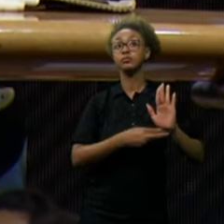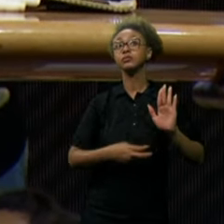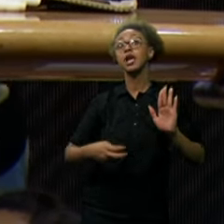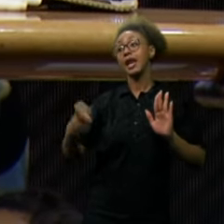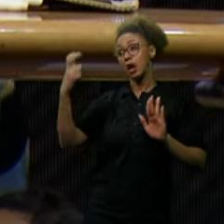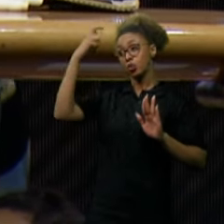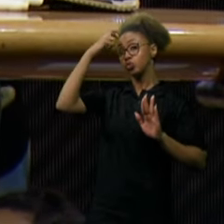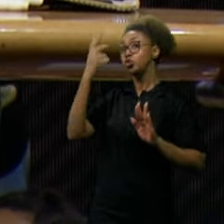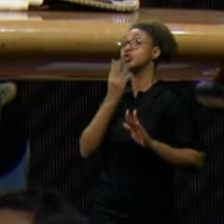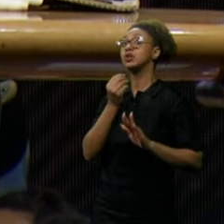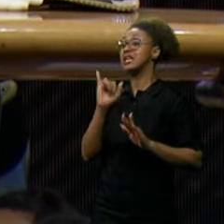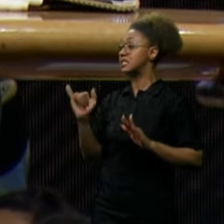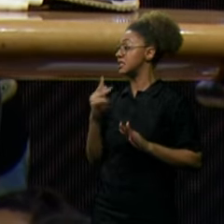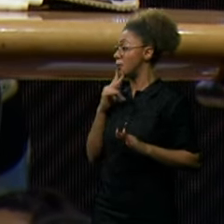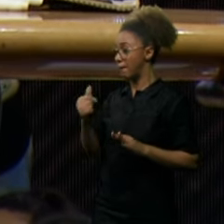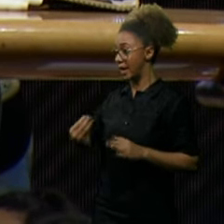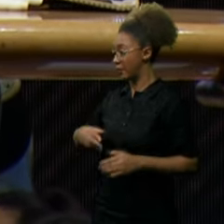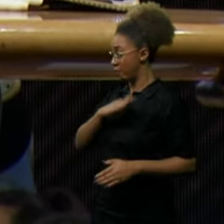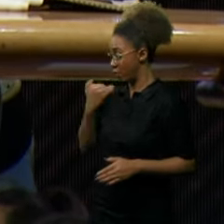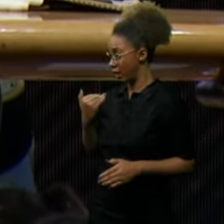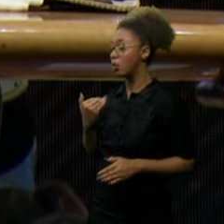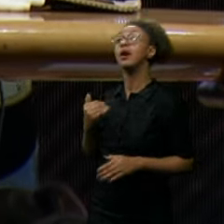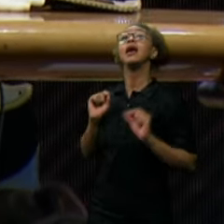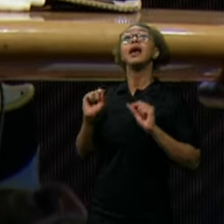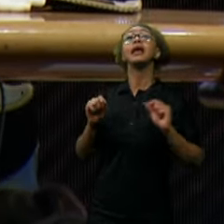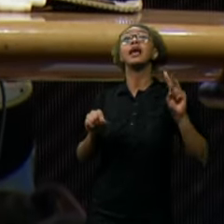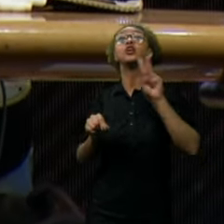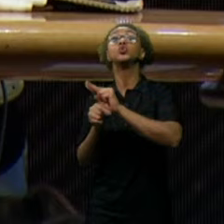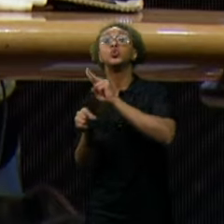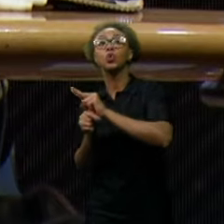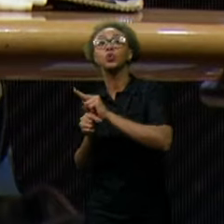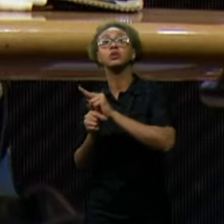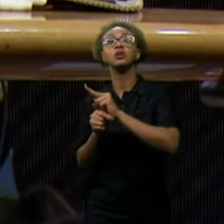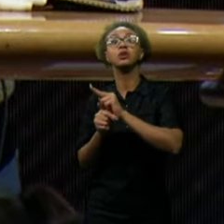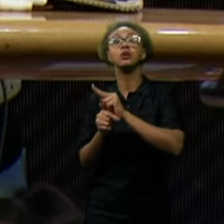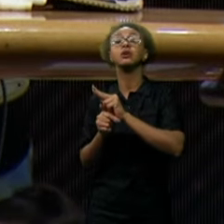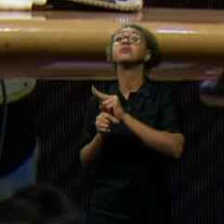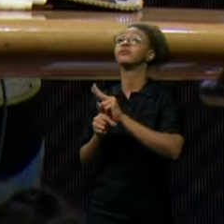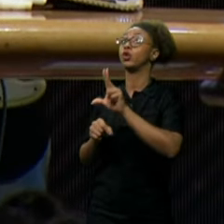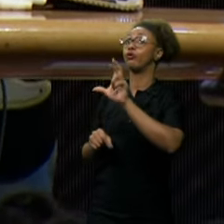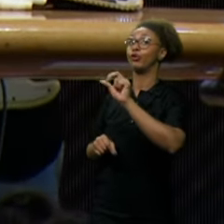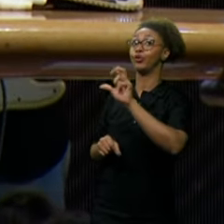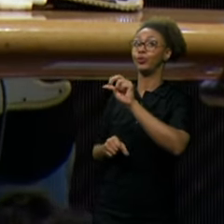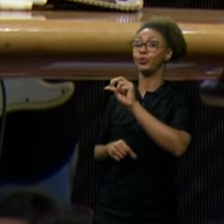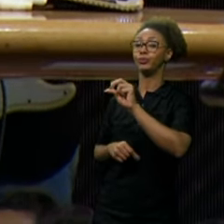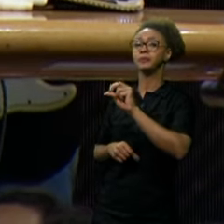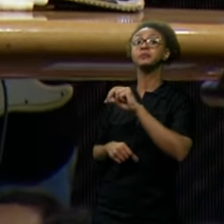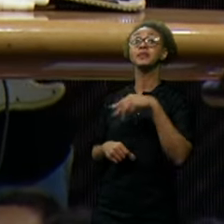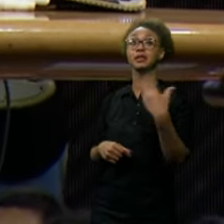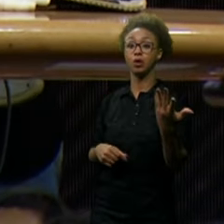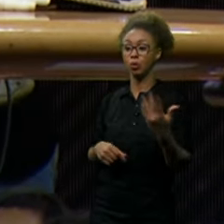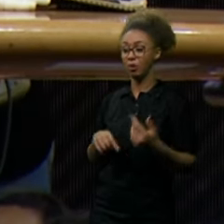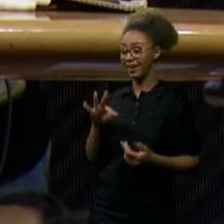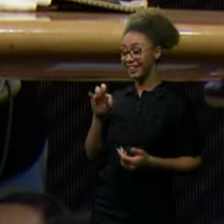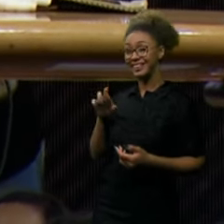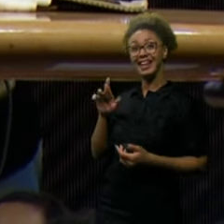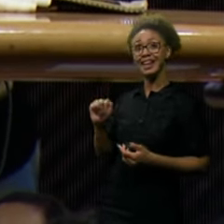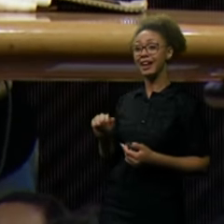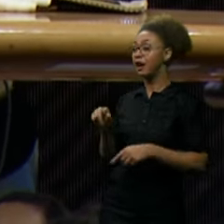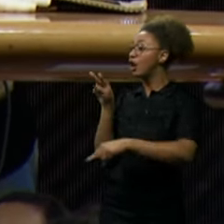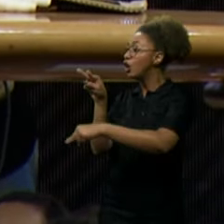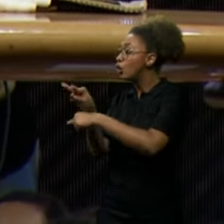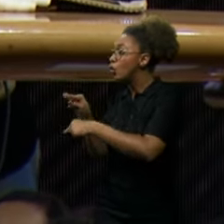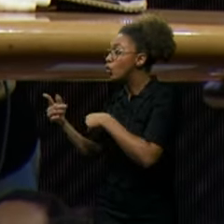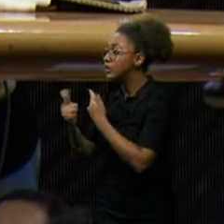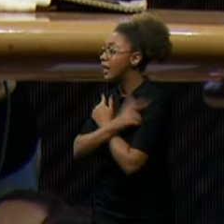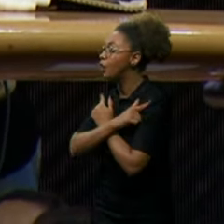judaizantes se o pai não tá ali para suprir quem entra em Ação é o avô Então na verdade ou só isso será não vai cuidar de